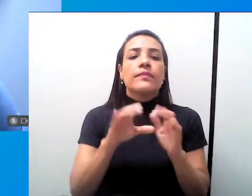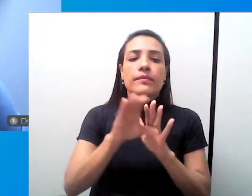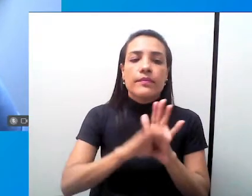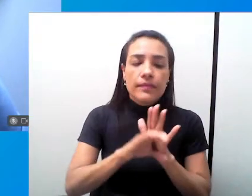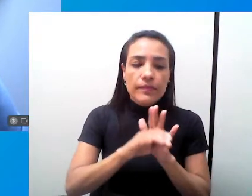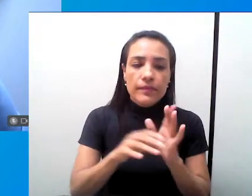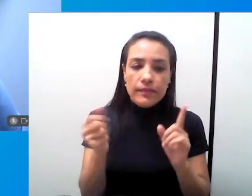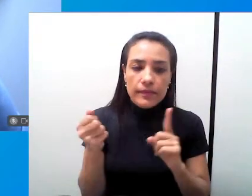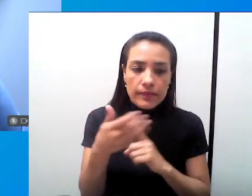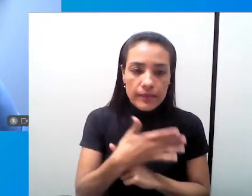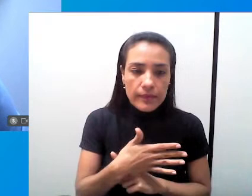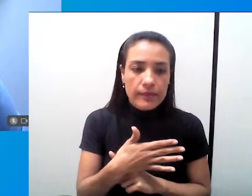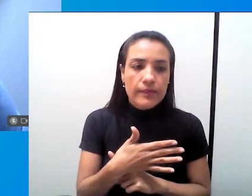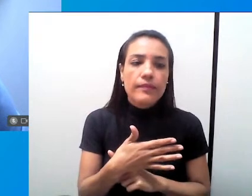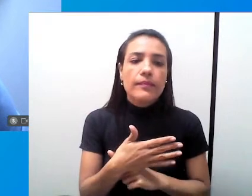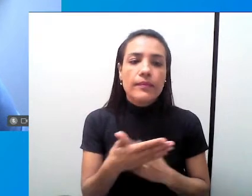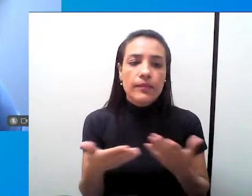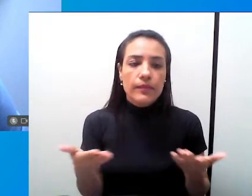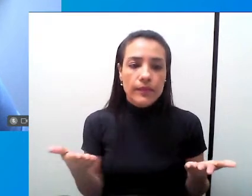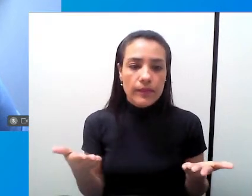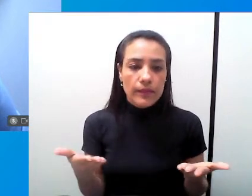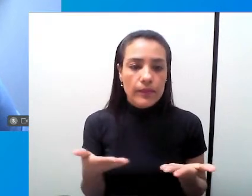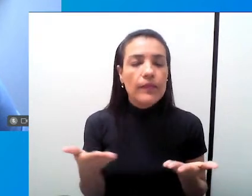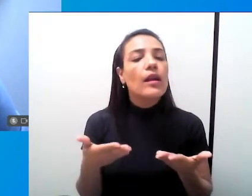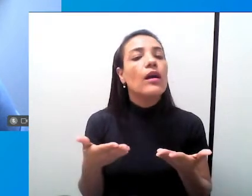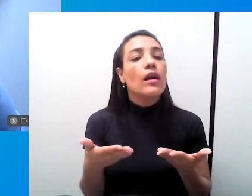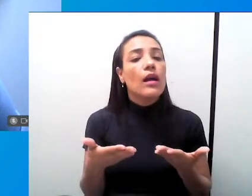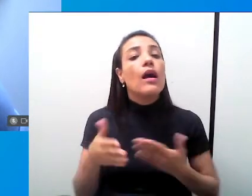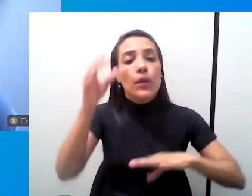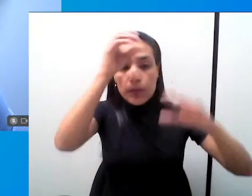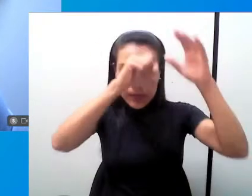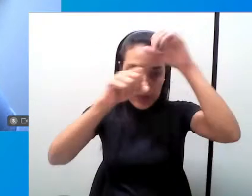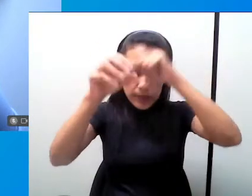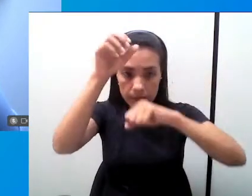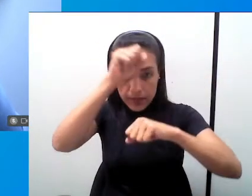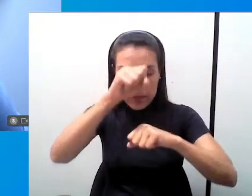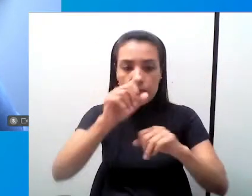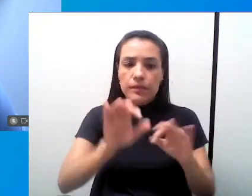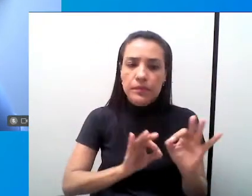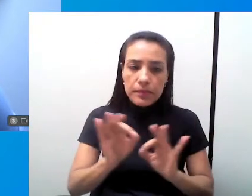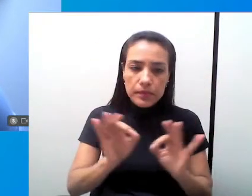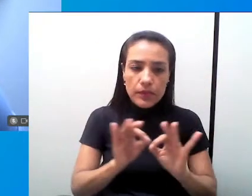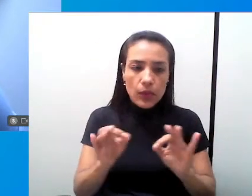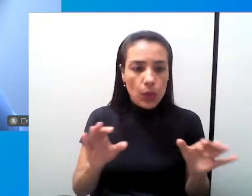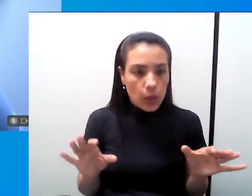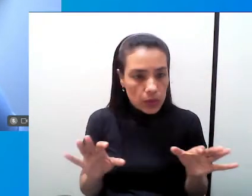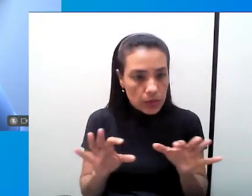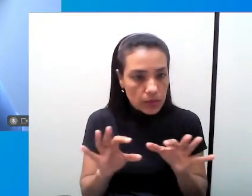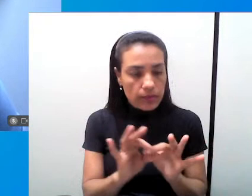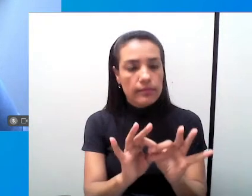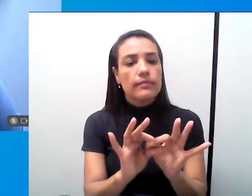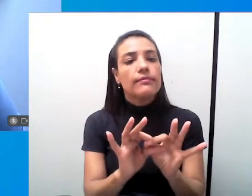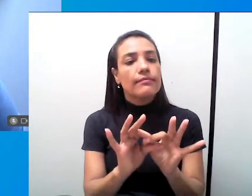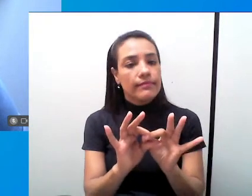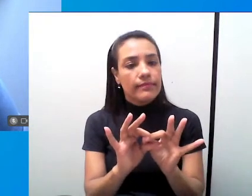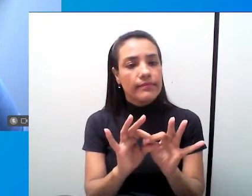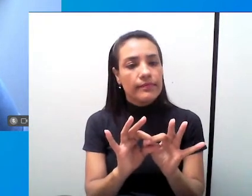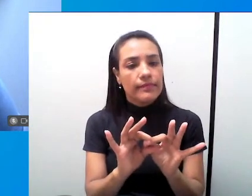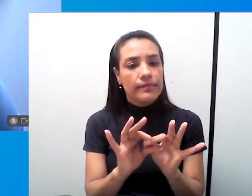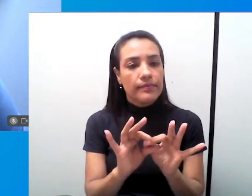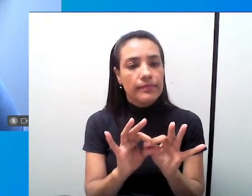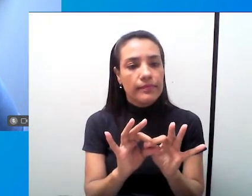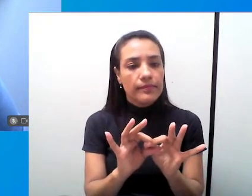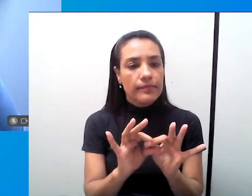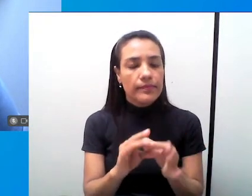que é um momento de um aprendizado mútuo, de construção coletiva, um momento muito rico.